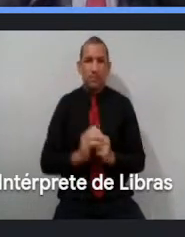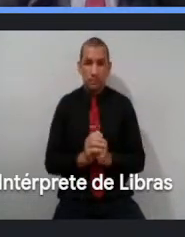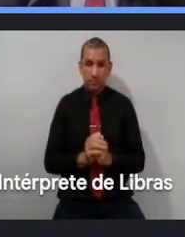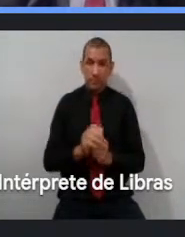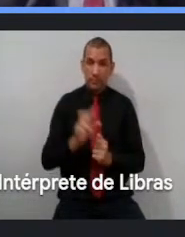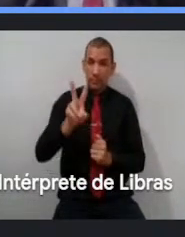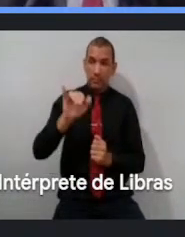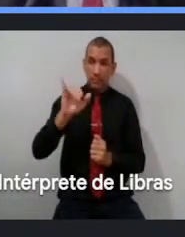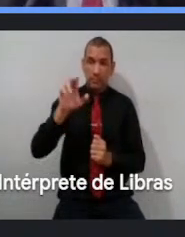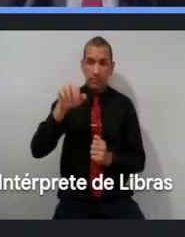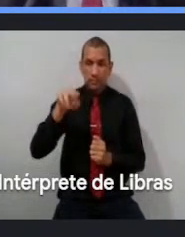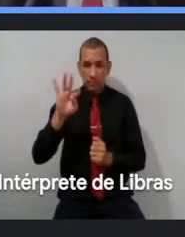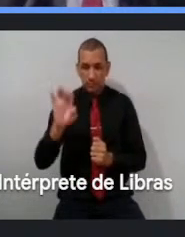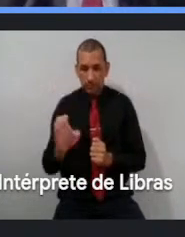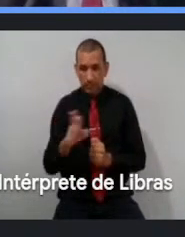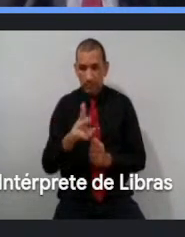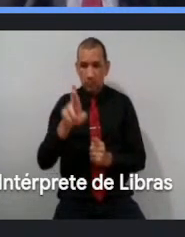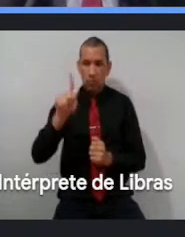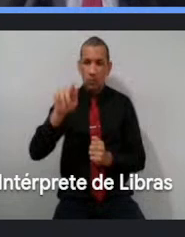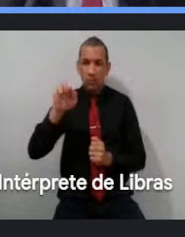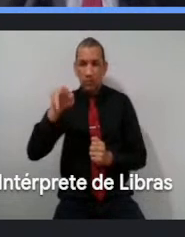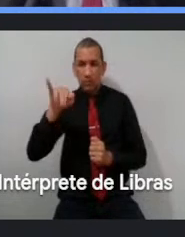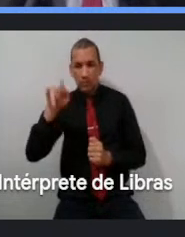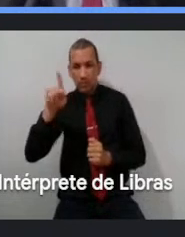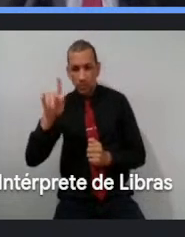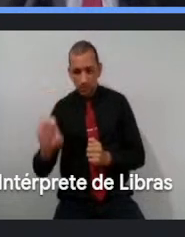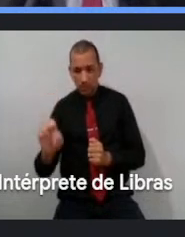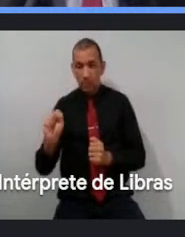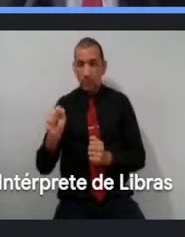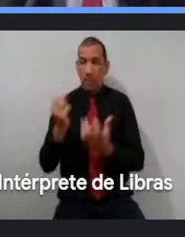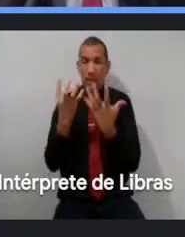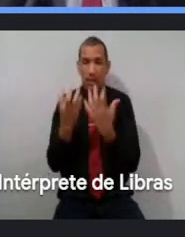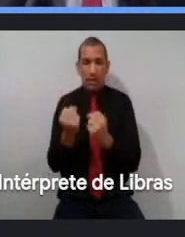sente Rodrigues ele as suas contas desaprovadas